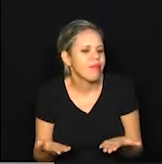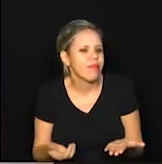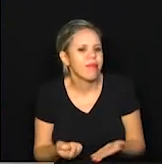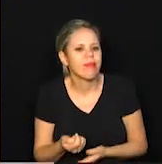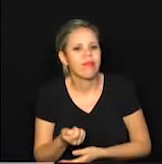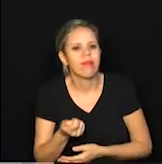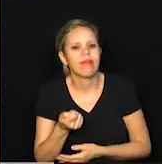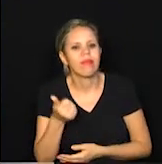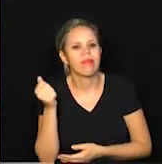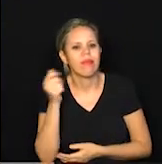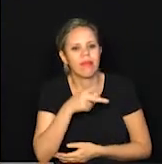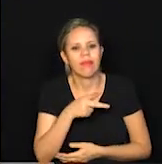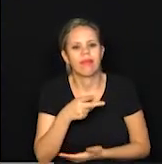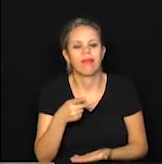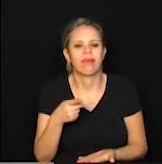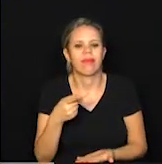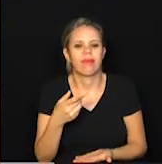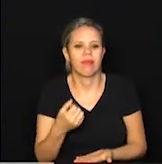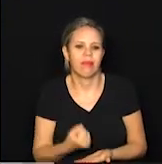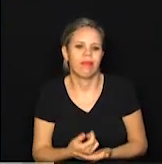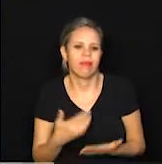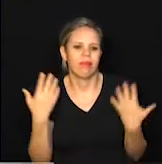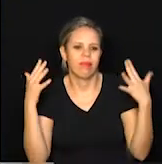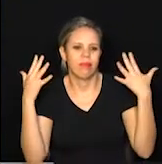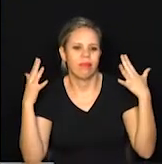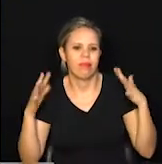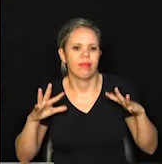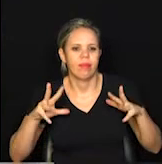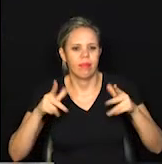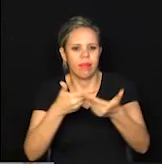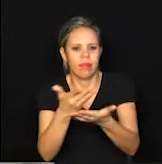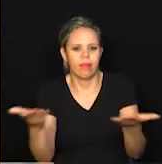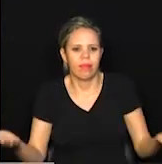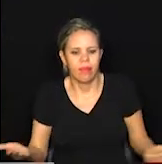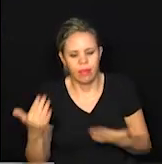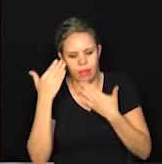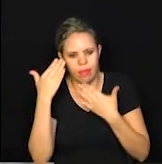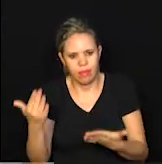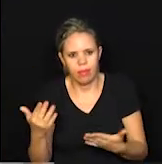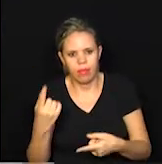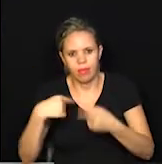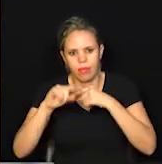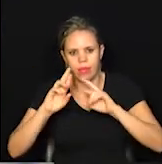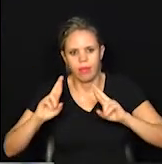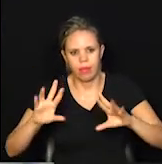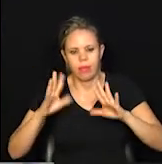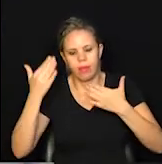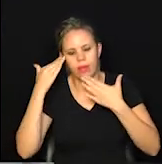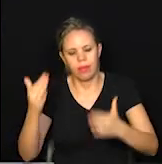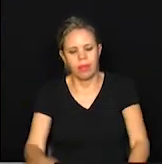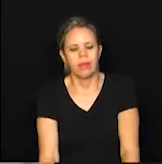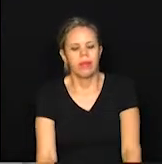praticamente aposentando. Mas parabéns a todos e agradeço. Sucesso a todos. Muito obrigado.